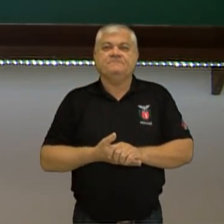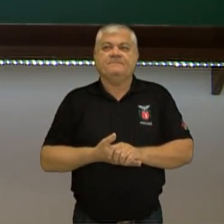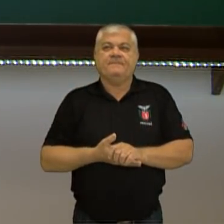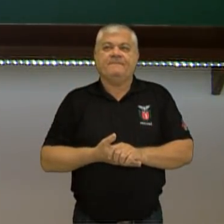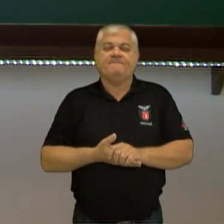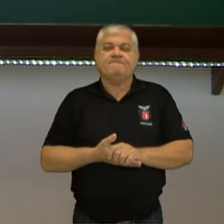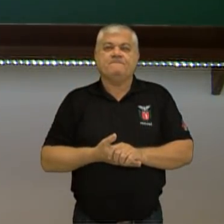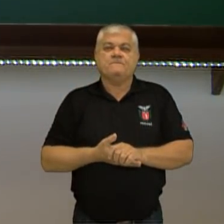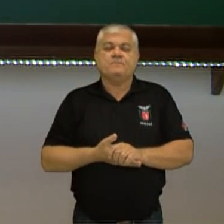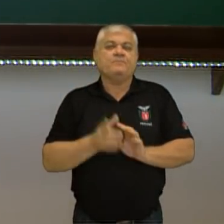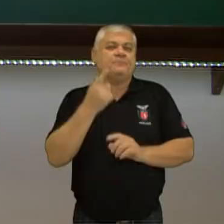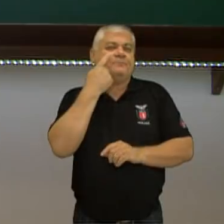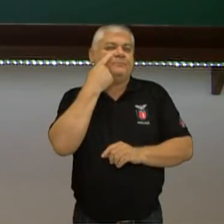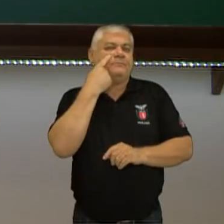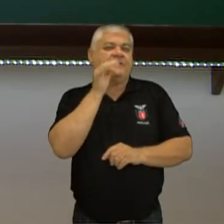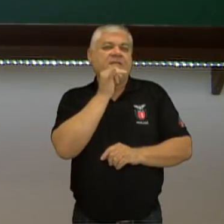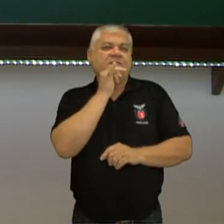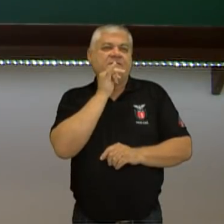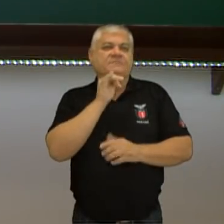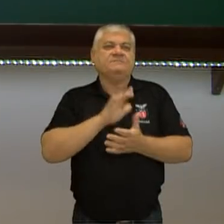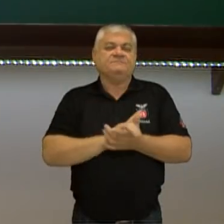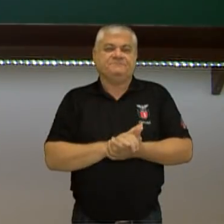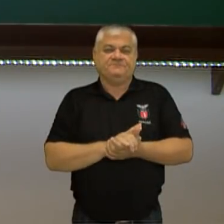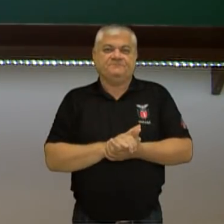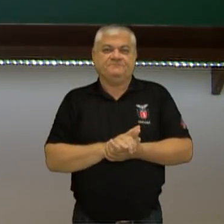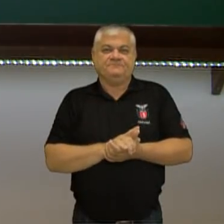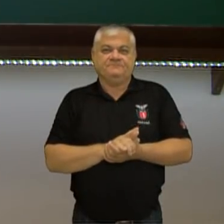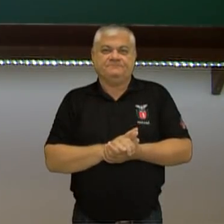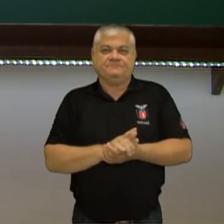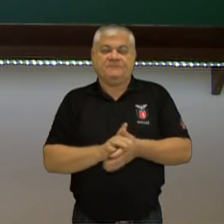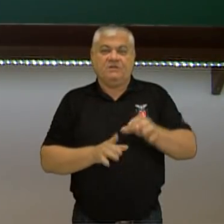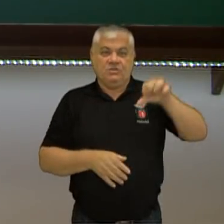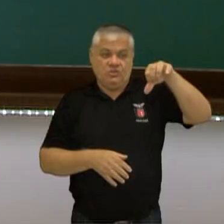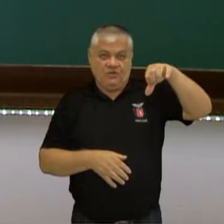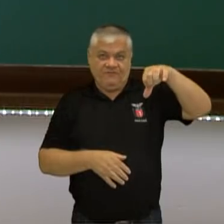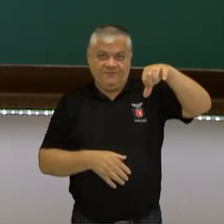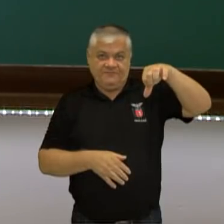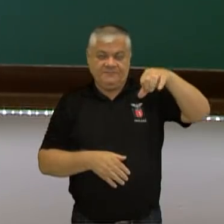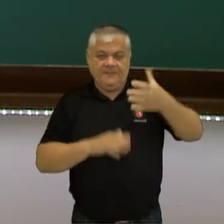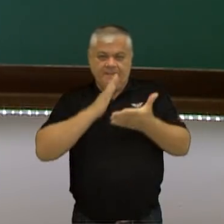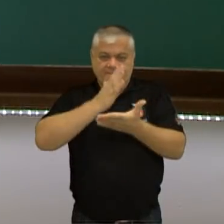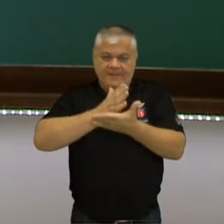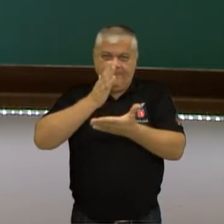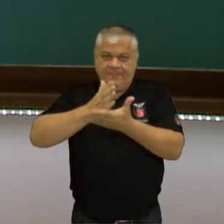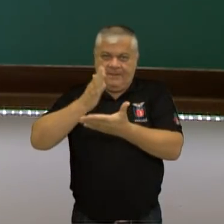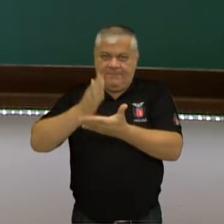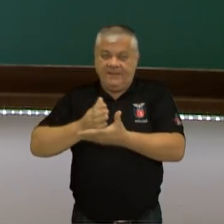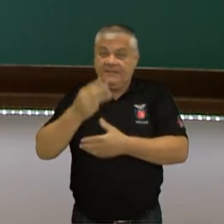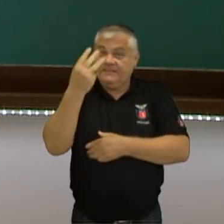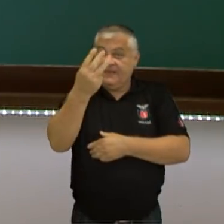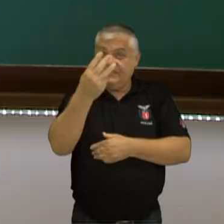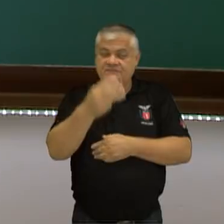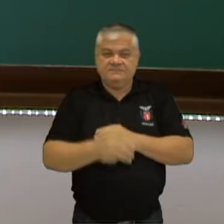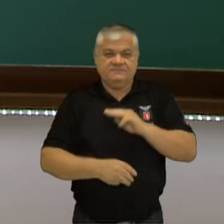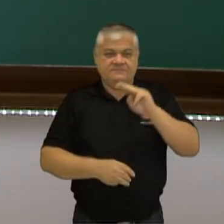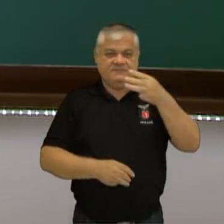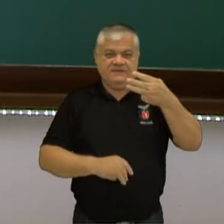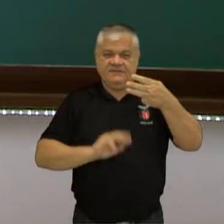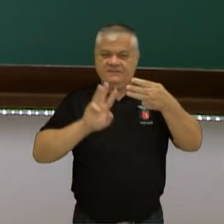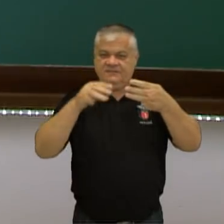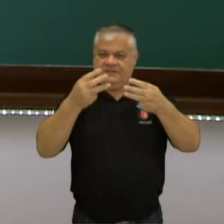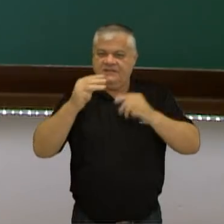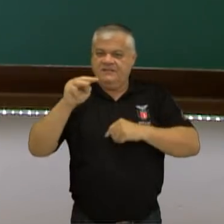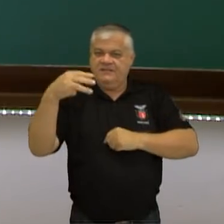Então, olha só, o exemplo que eu deixei ali para você. Ao dividir 9 em 3 partes, teremos 3 em cada parte, de modo que 3